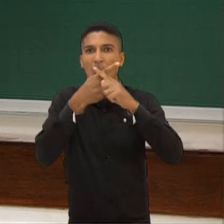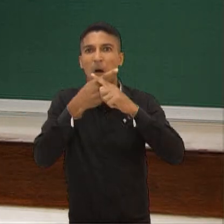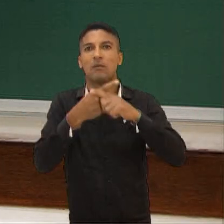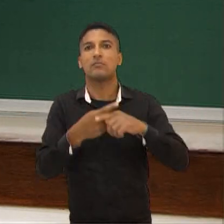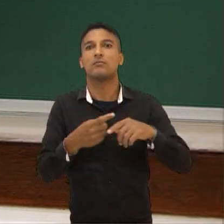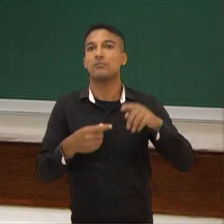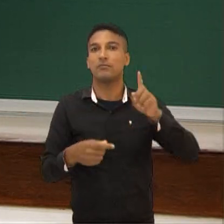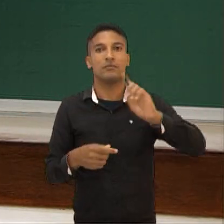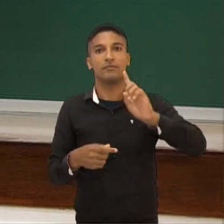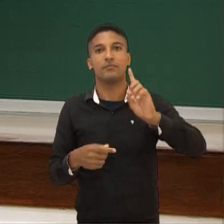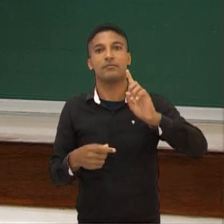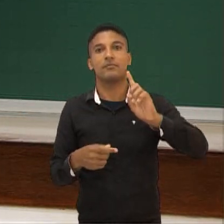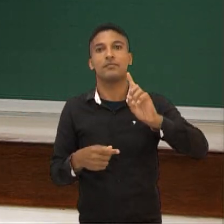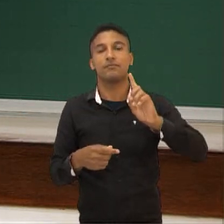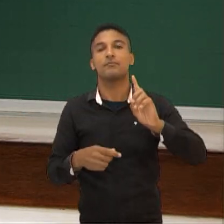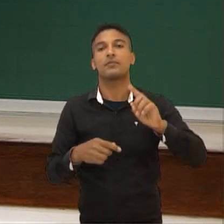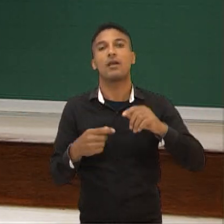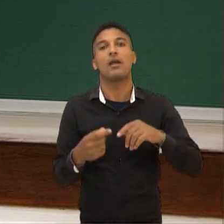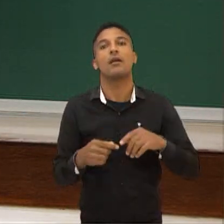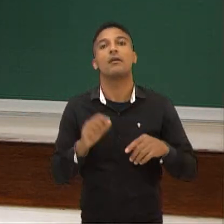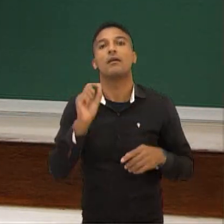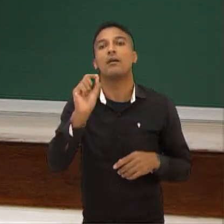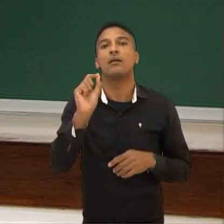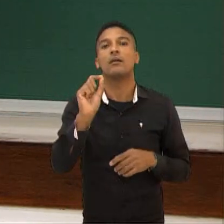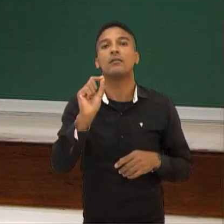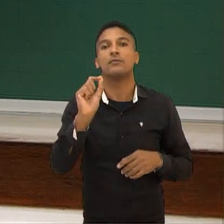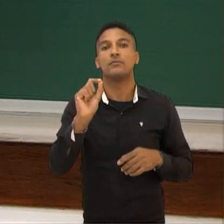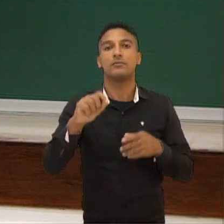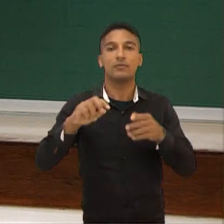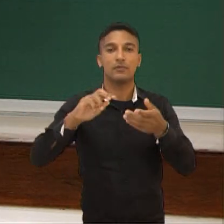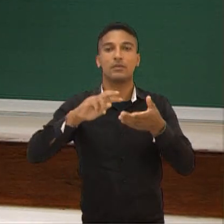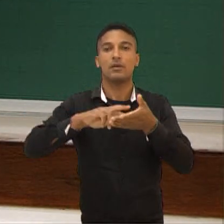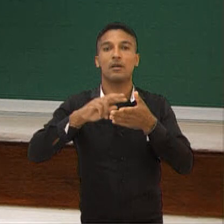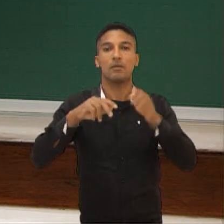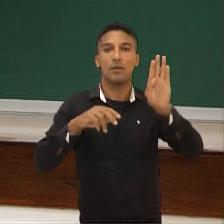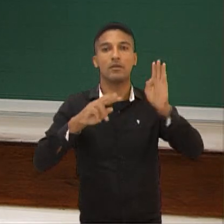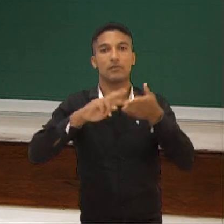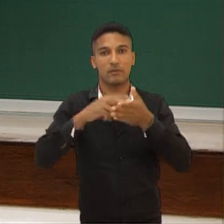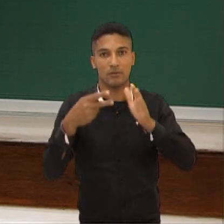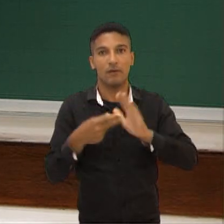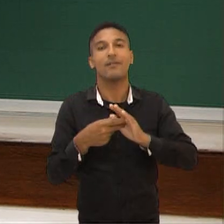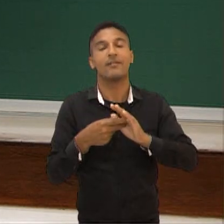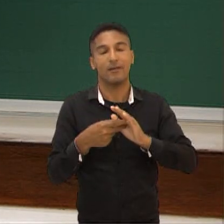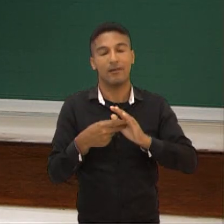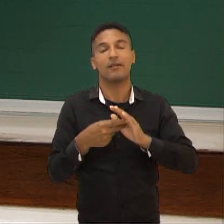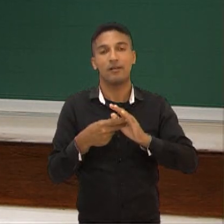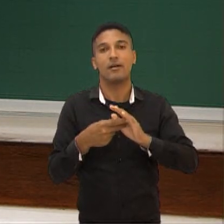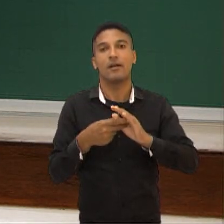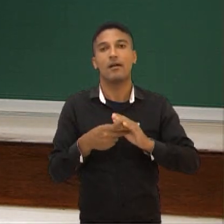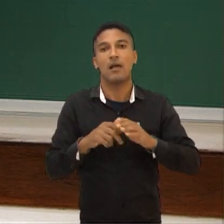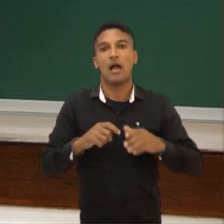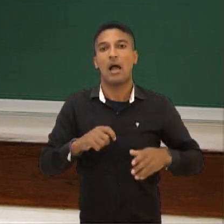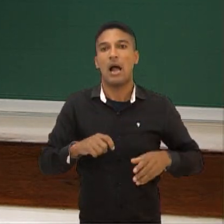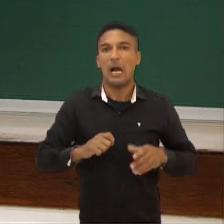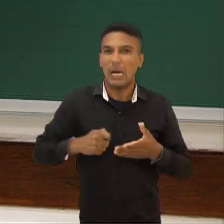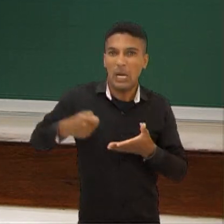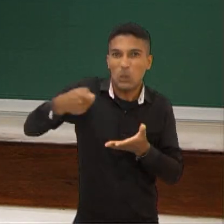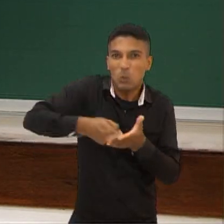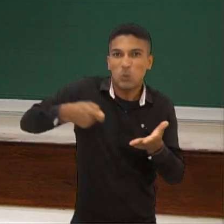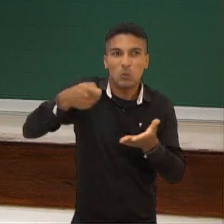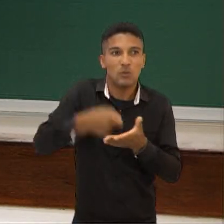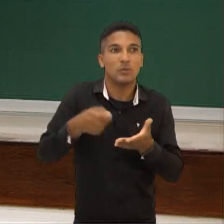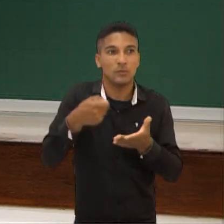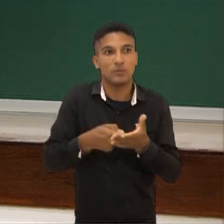B, simboliza a luta, a identidade e a união do povo peruano. Sim, é verdadeira. E a letra C, tem como